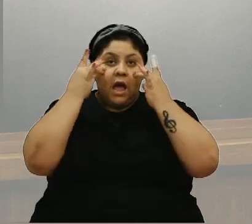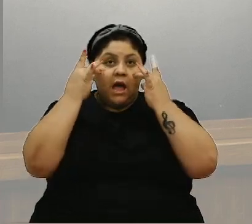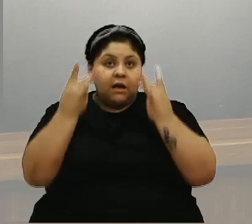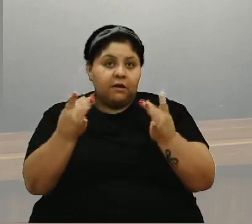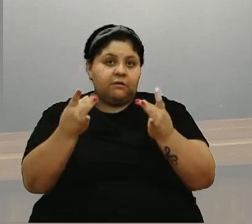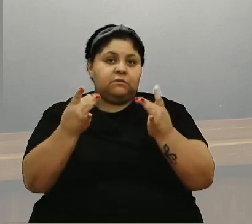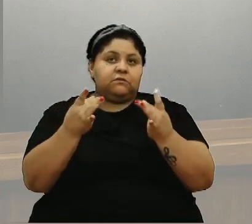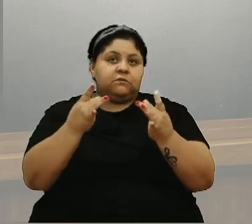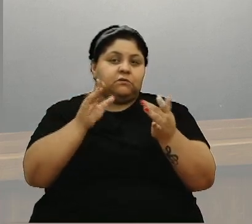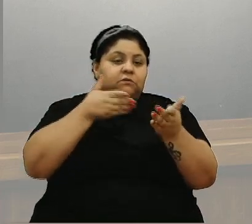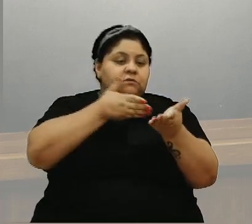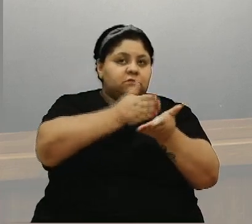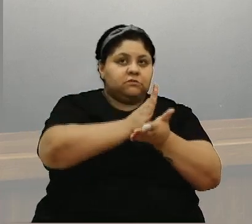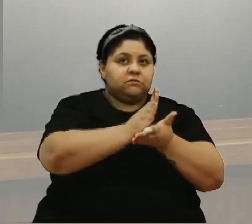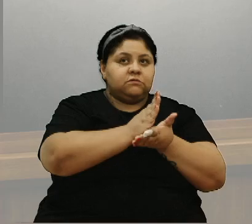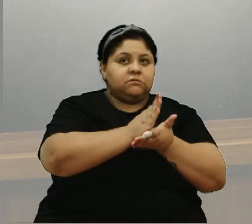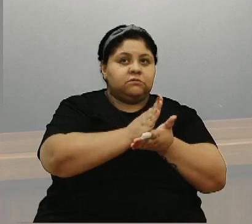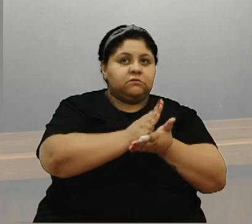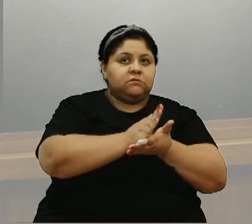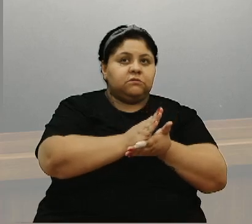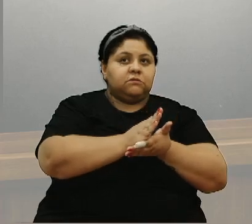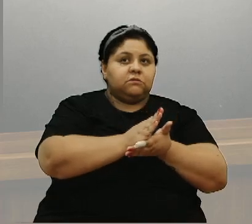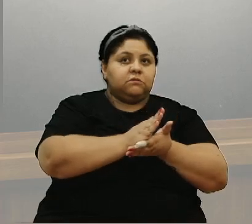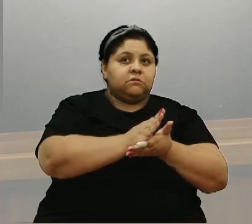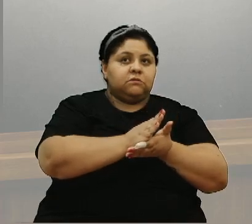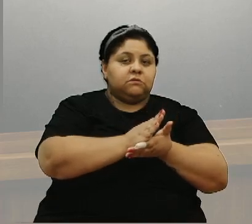e a aprovação dos